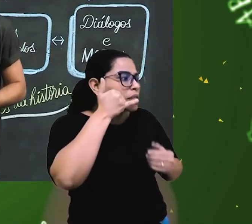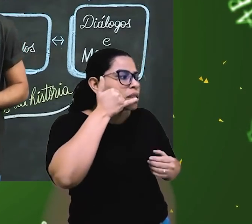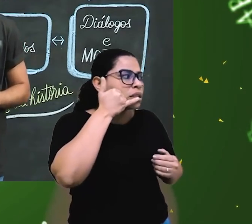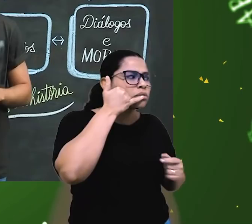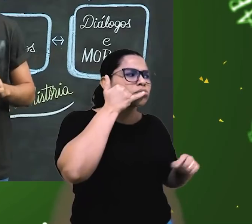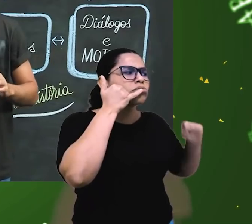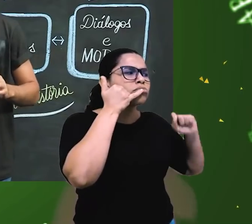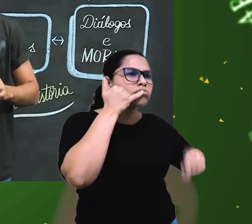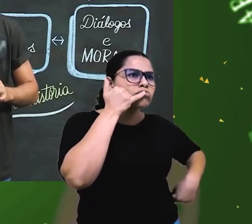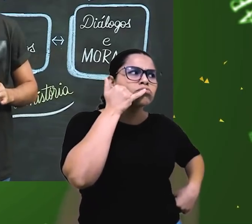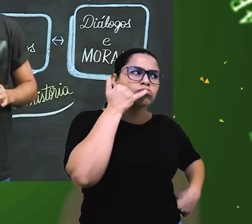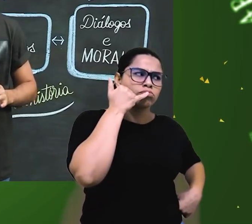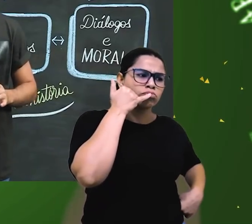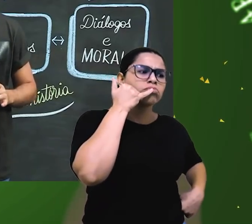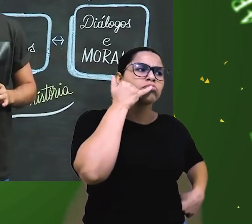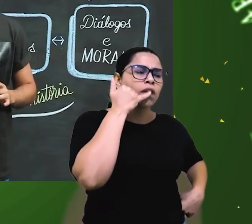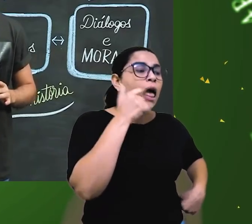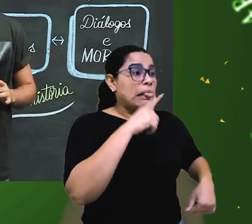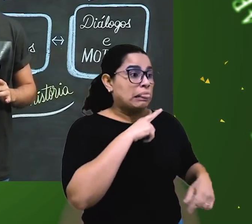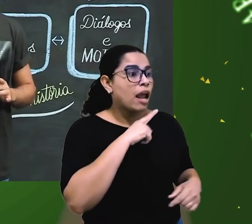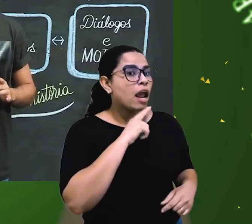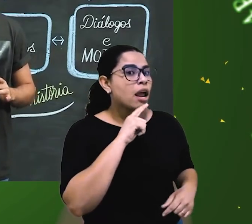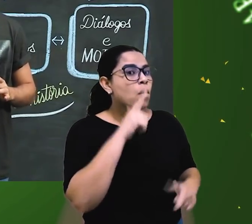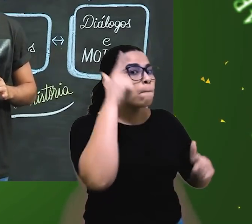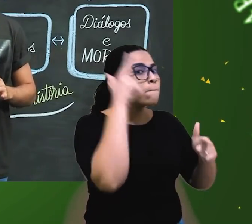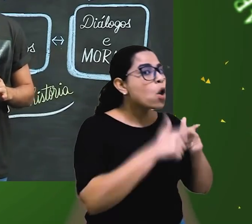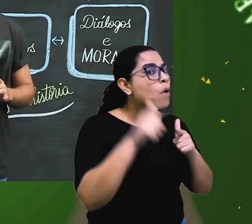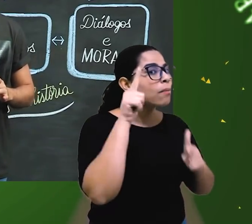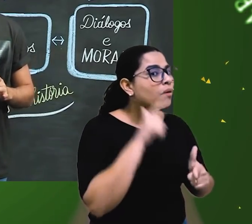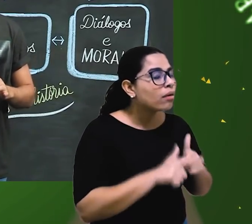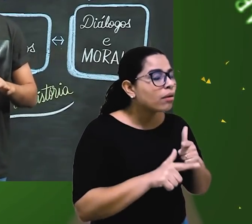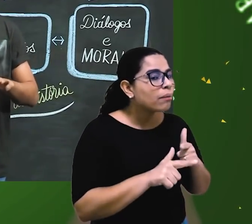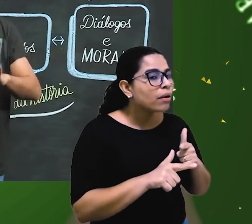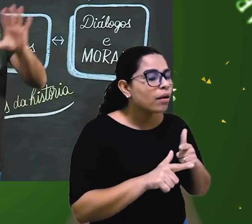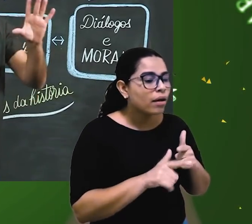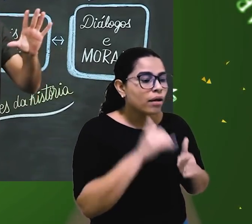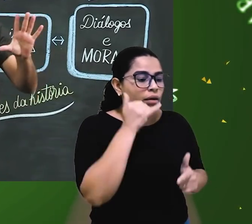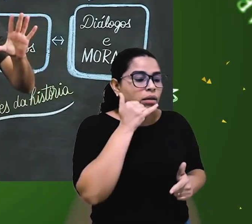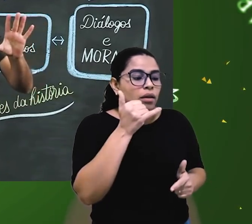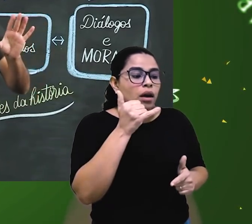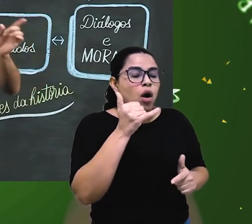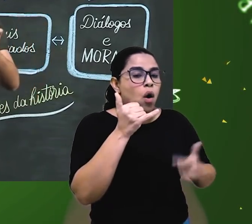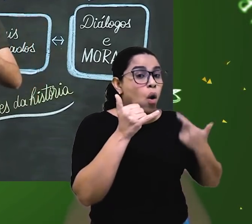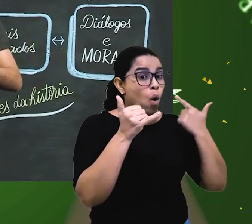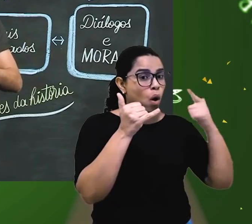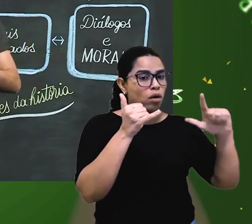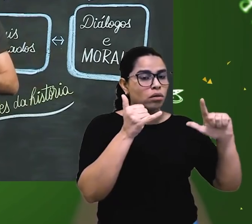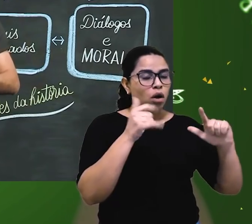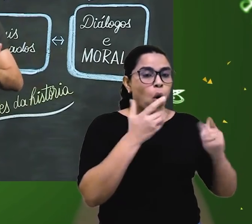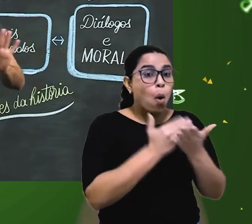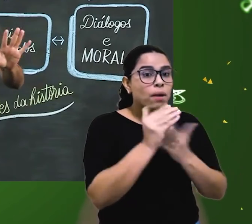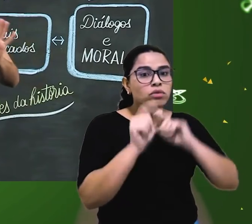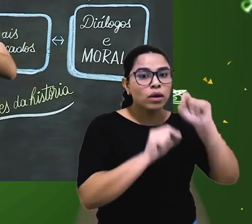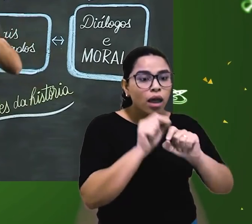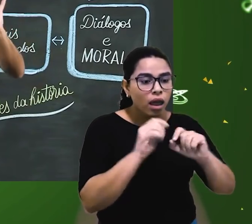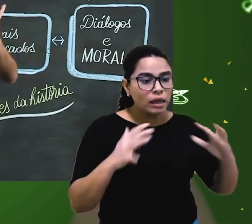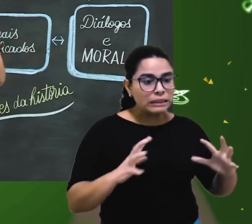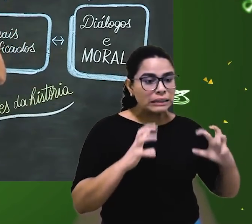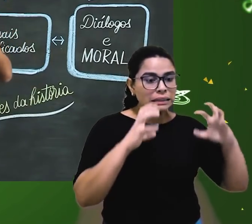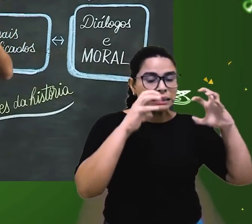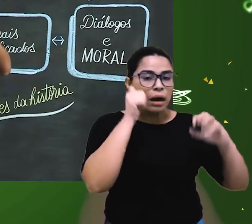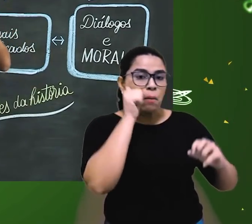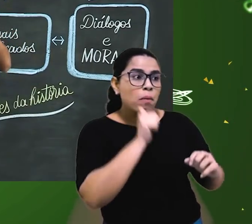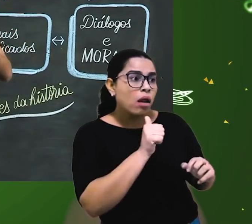nessa esposa, ou seja, há uma instalação de um problema. Deste telefonema surge uma confusão, uma discussão. Os dois decidem